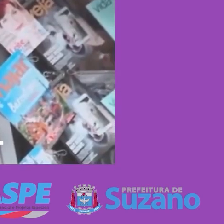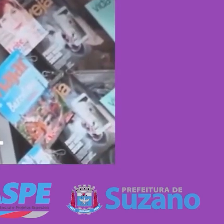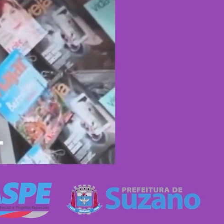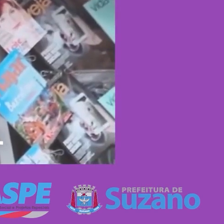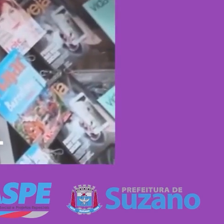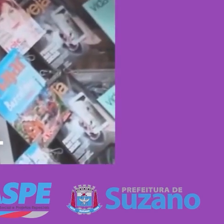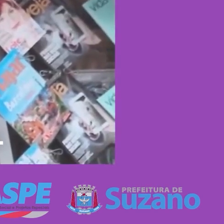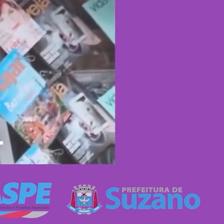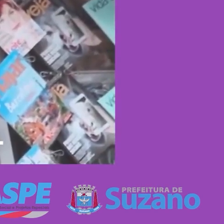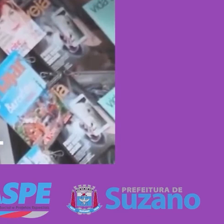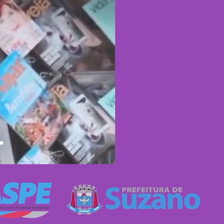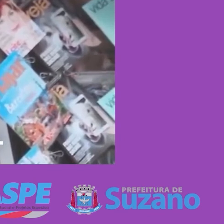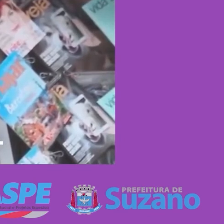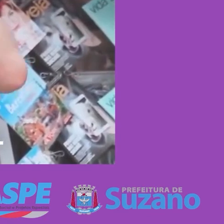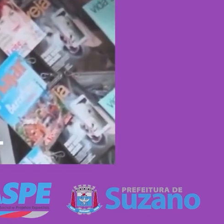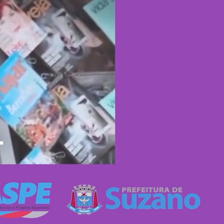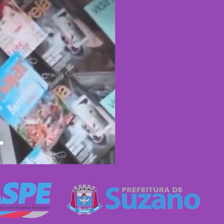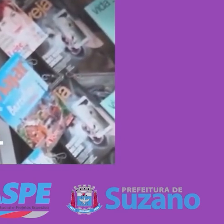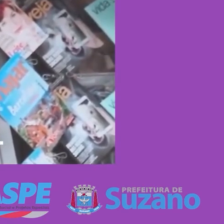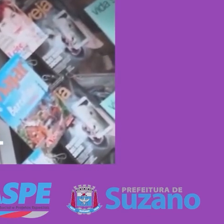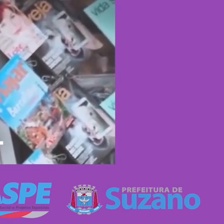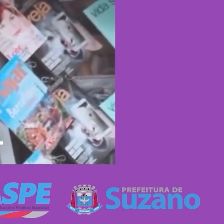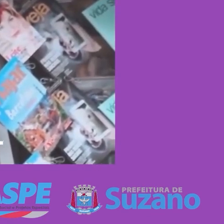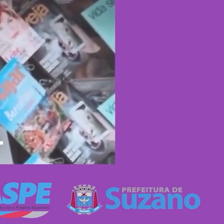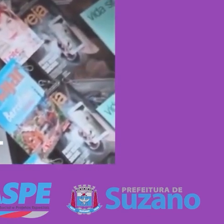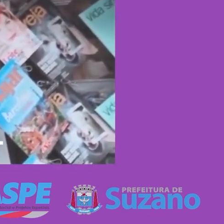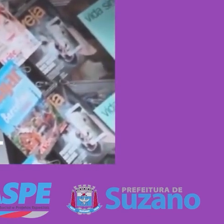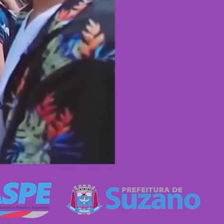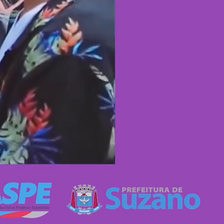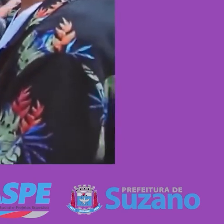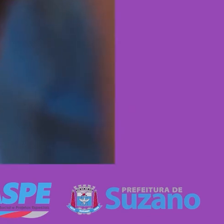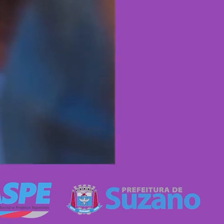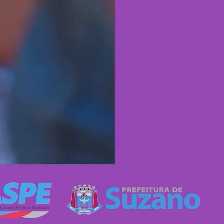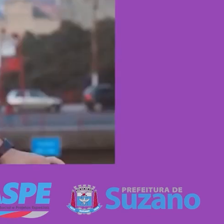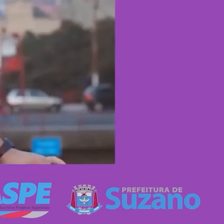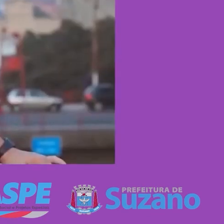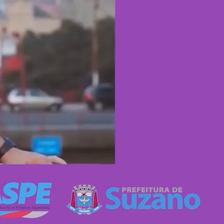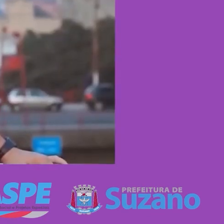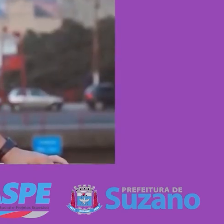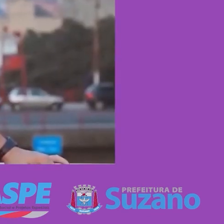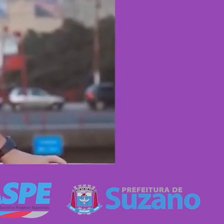Queremos ter acesso à informação, às fontes de cultura e de entretenimento.